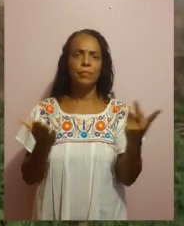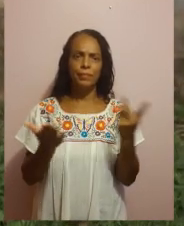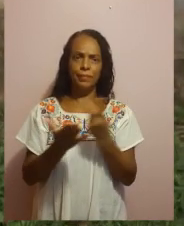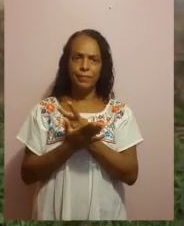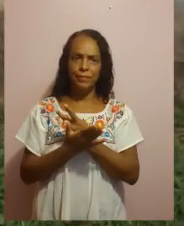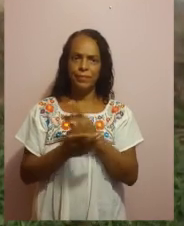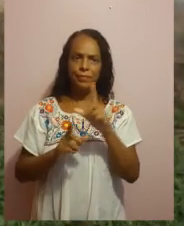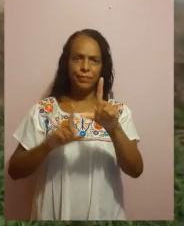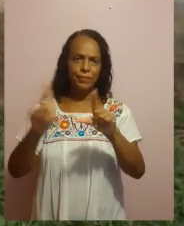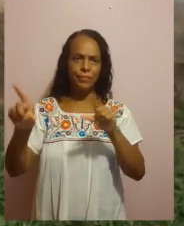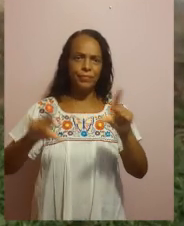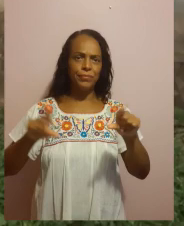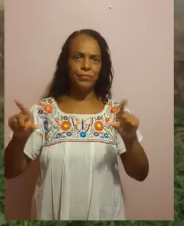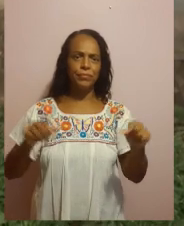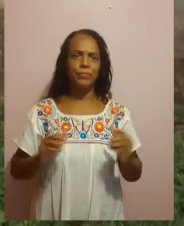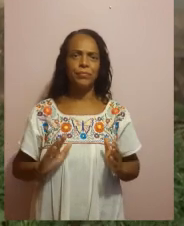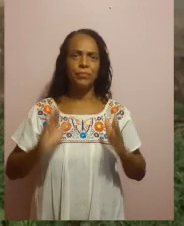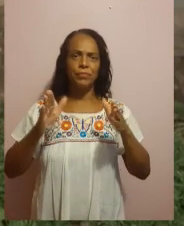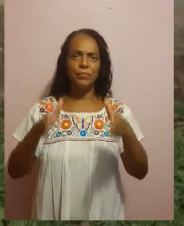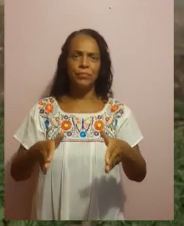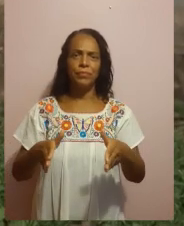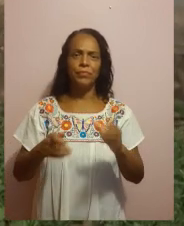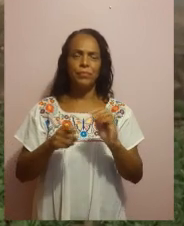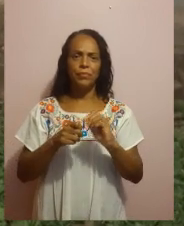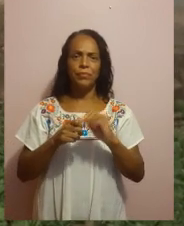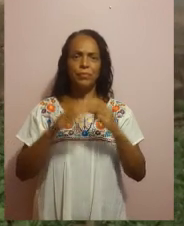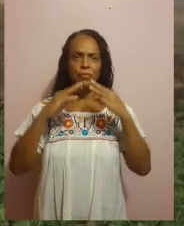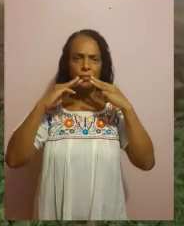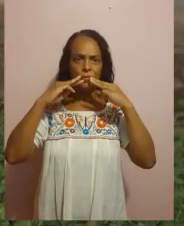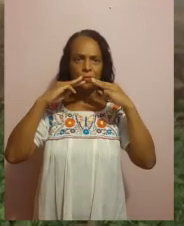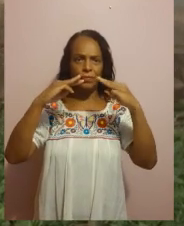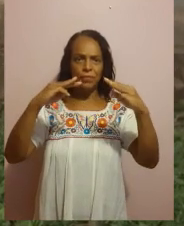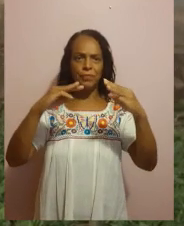ser selecionados para a composição.